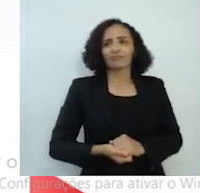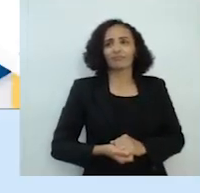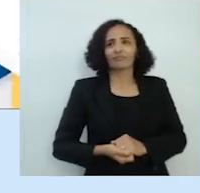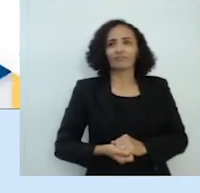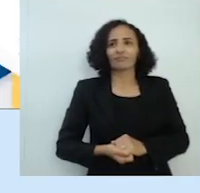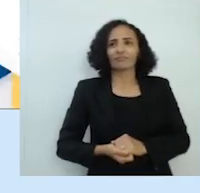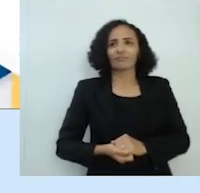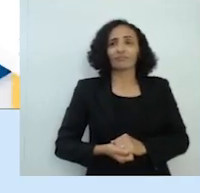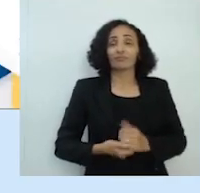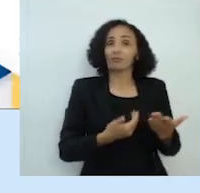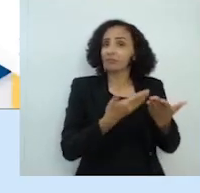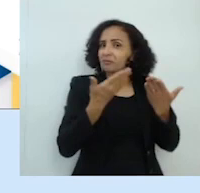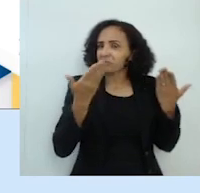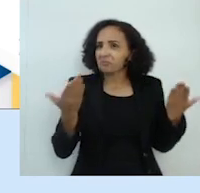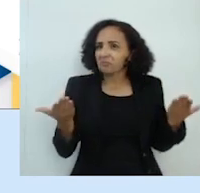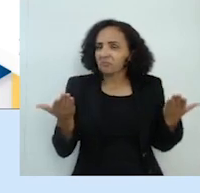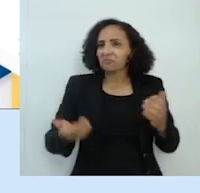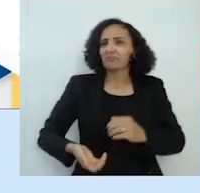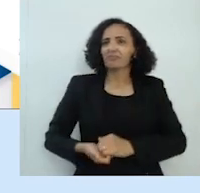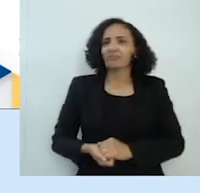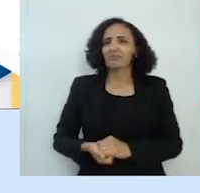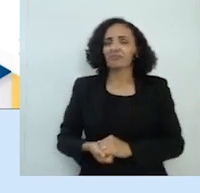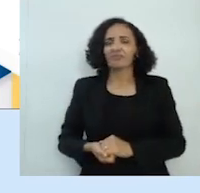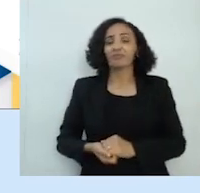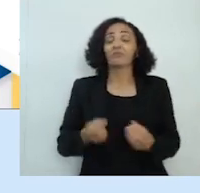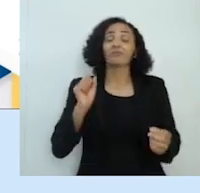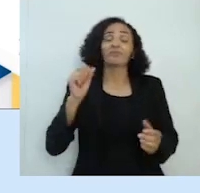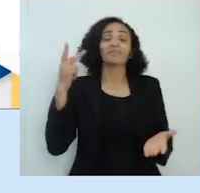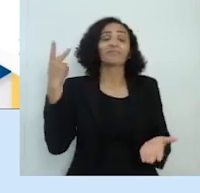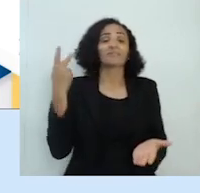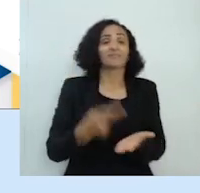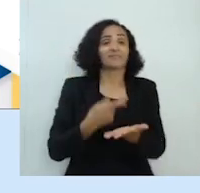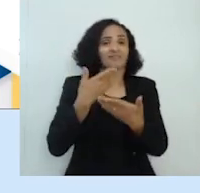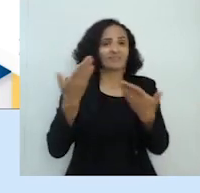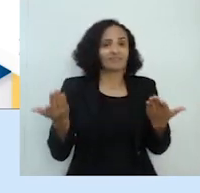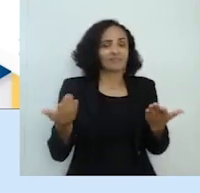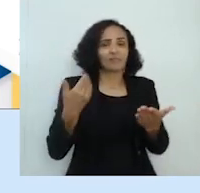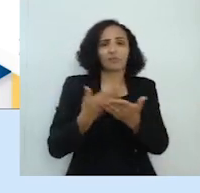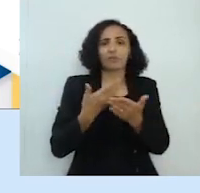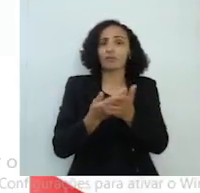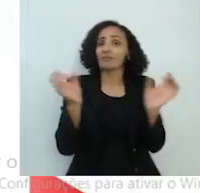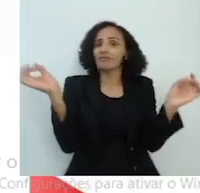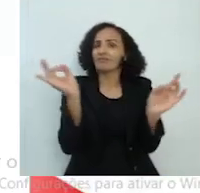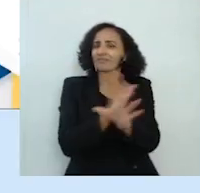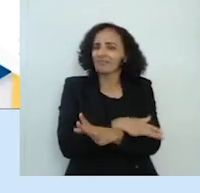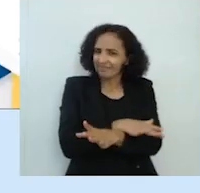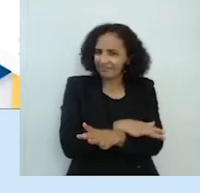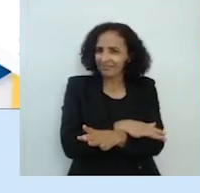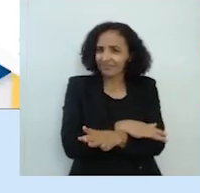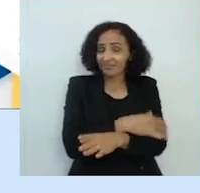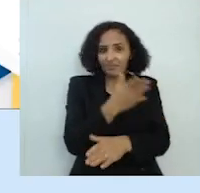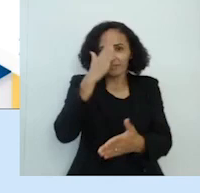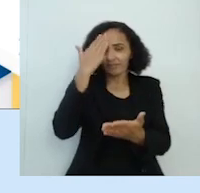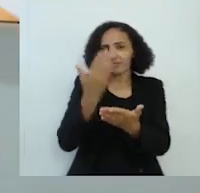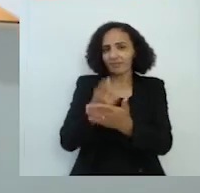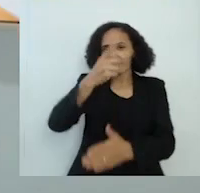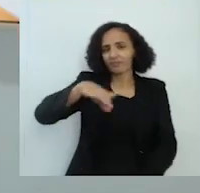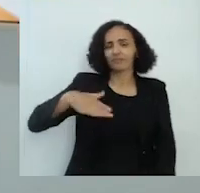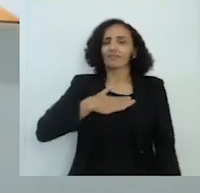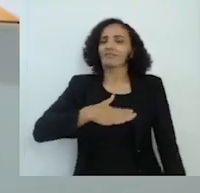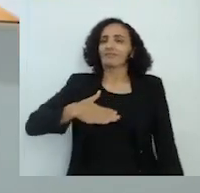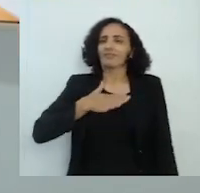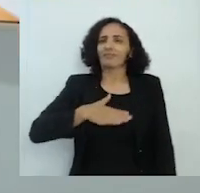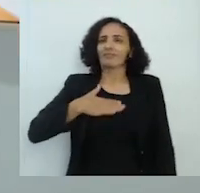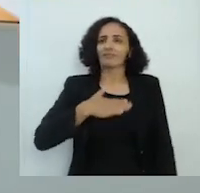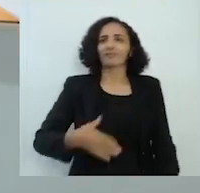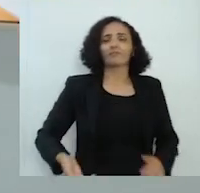E com isso, meus amores, o que acontece? A aula acabou. Eu espero que vocês tenham gostado.